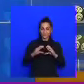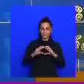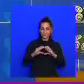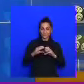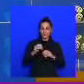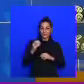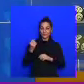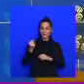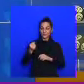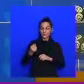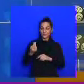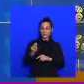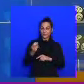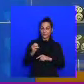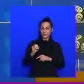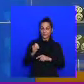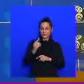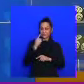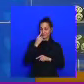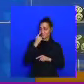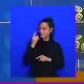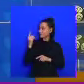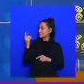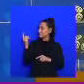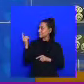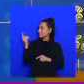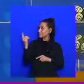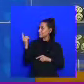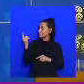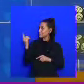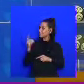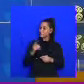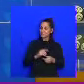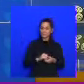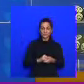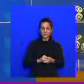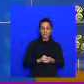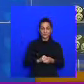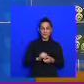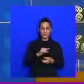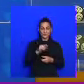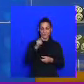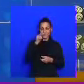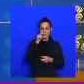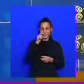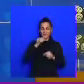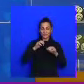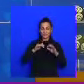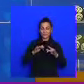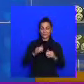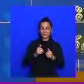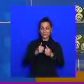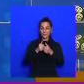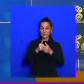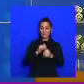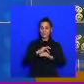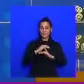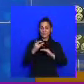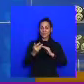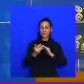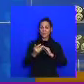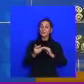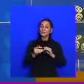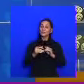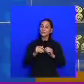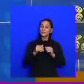Bola branca, número 20. Branca 20. Você conferindo a nossa transmissão ao vivo, direto do